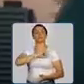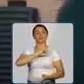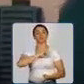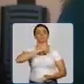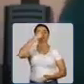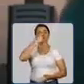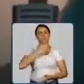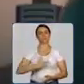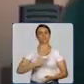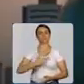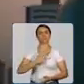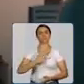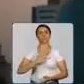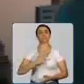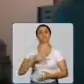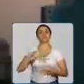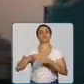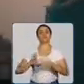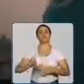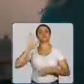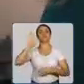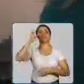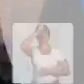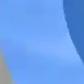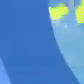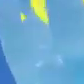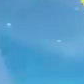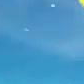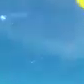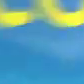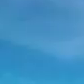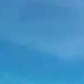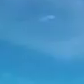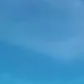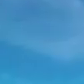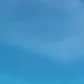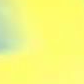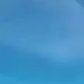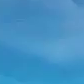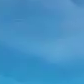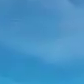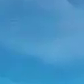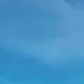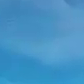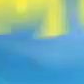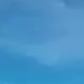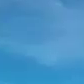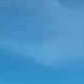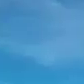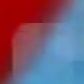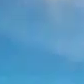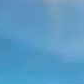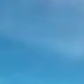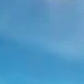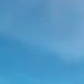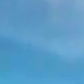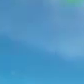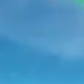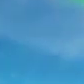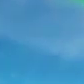Sou a delegada Adriana Corsi, candidata a prefeita de Goiânia, e venho com coragem para mudar.